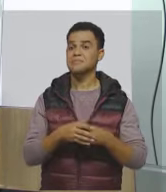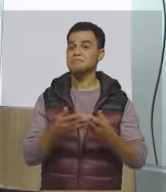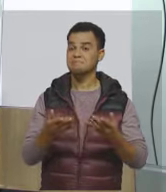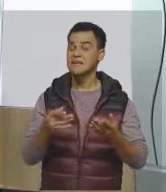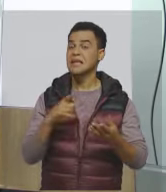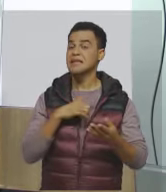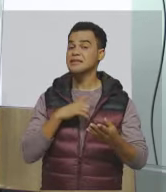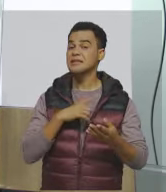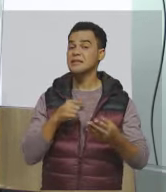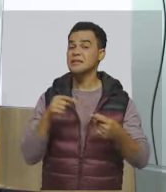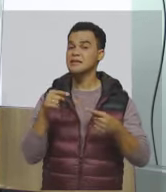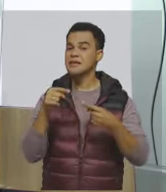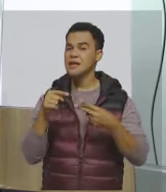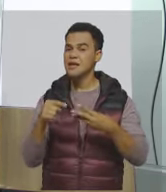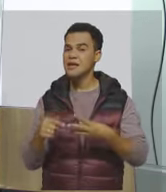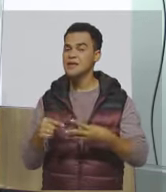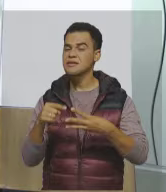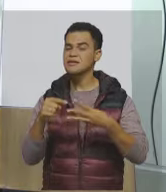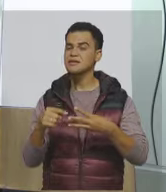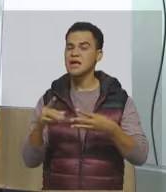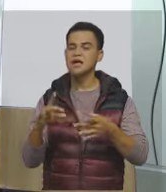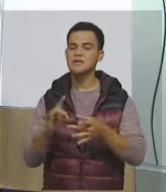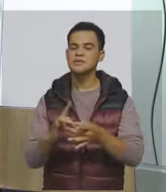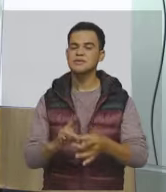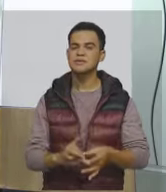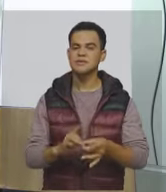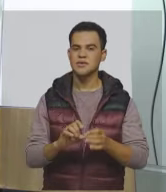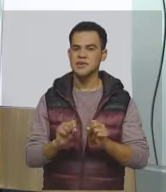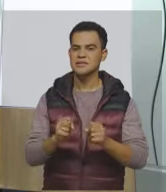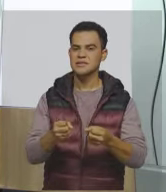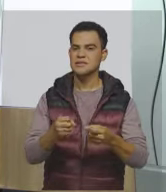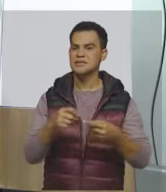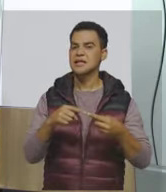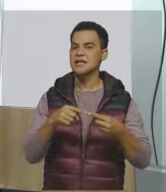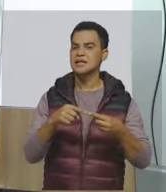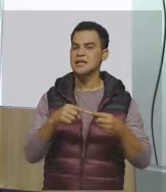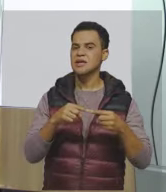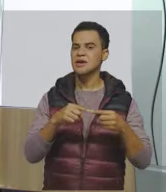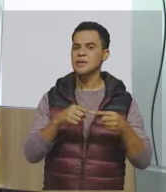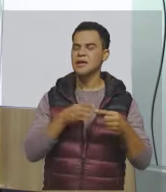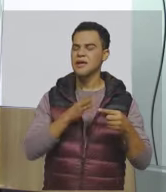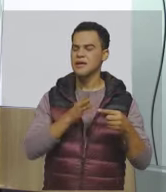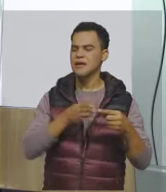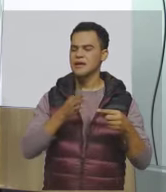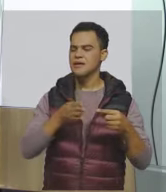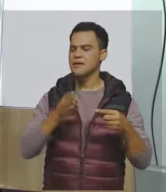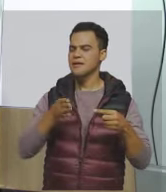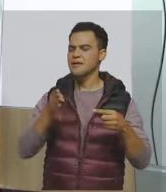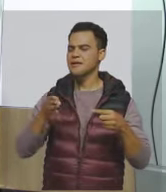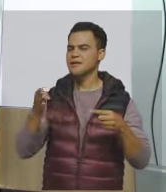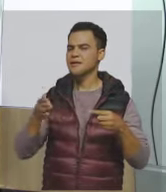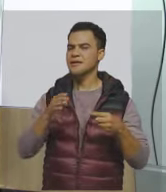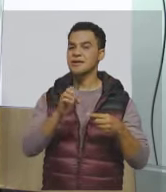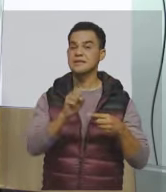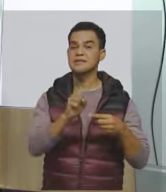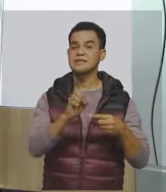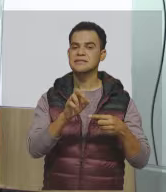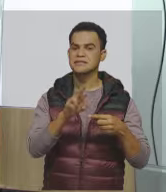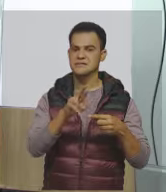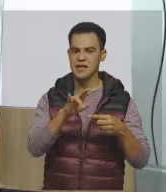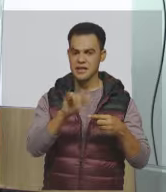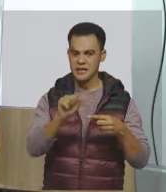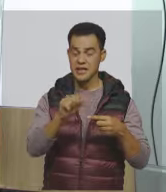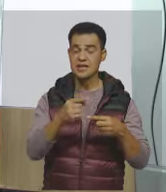tipos de associação de resistências. As associações em série, que é onde eu tenho um único caminho por onde a